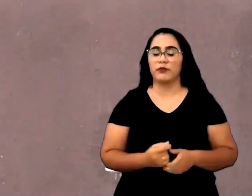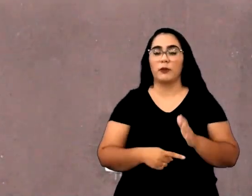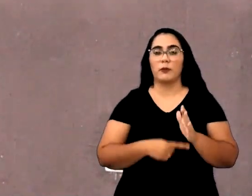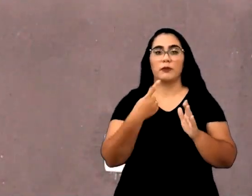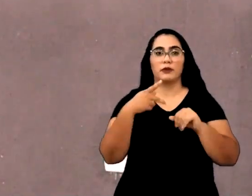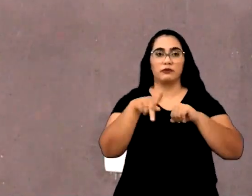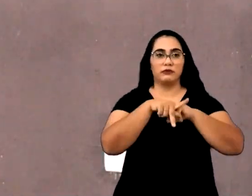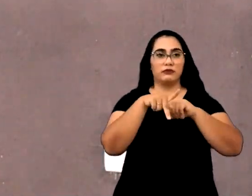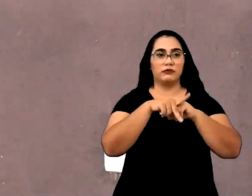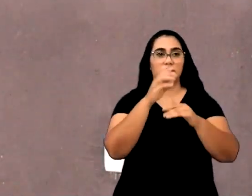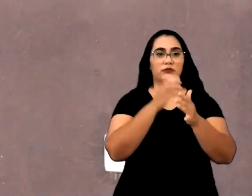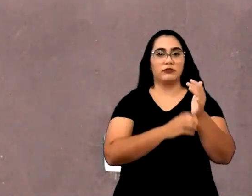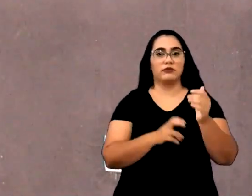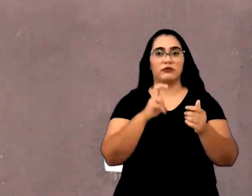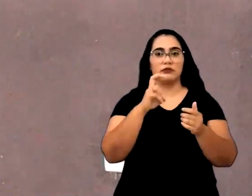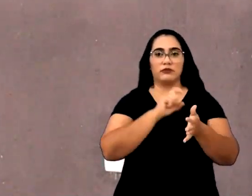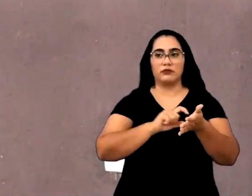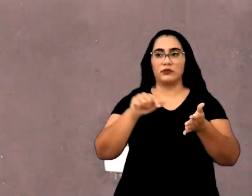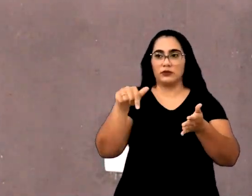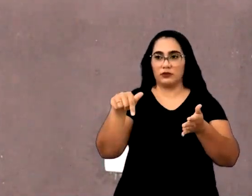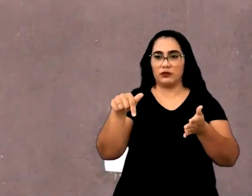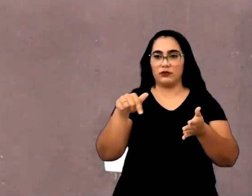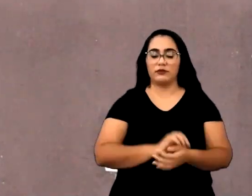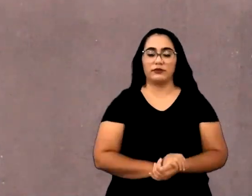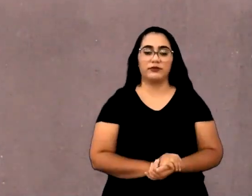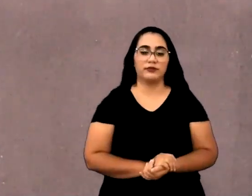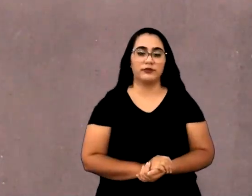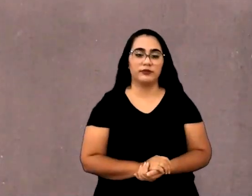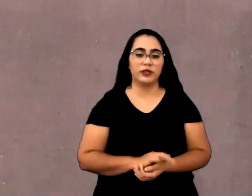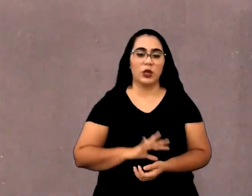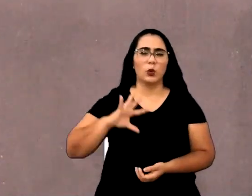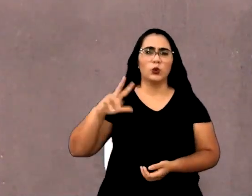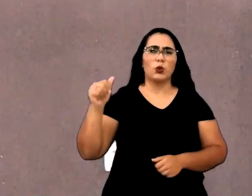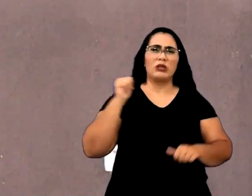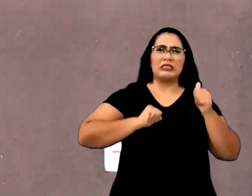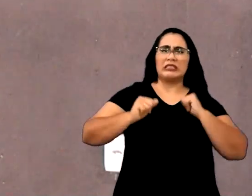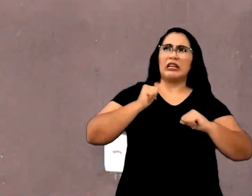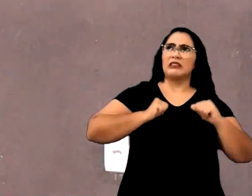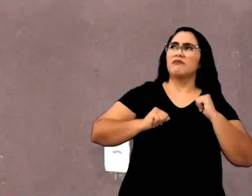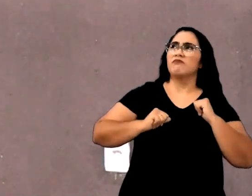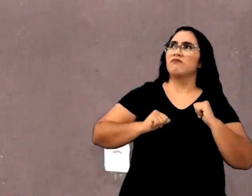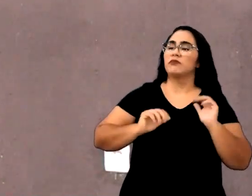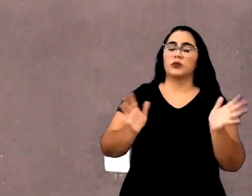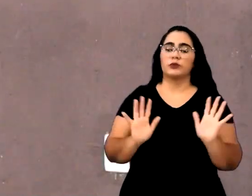1 Pedro 5, 7. Lançando sobre ele vossa ansiedade por...